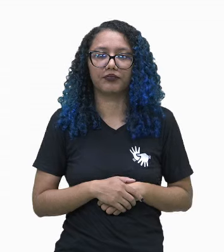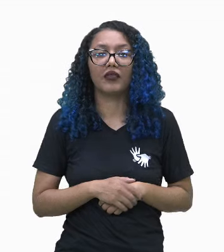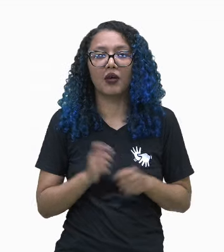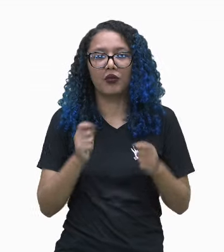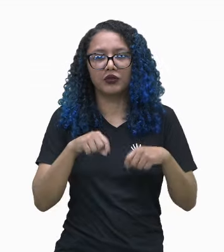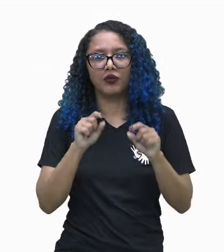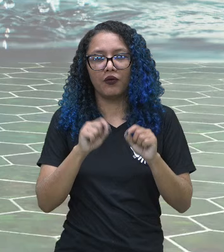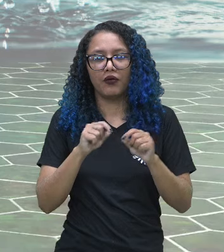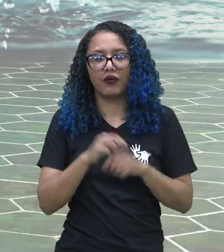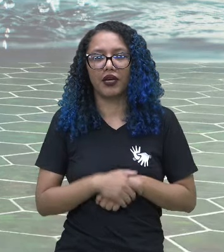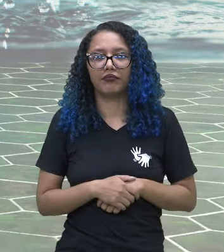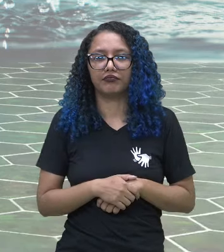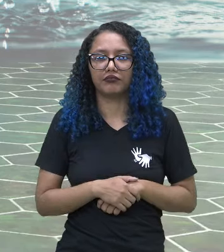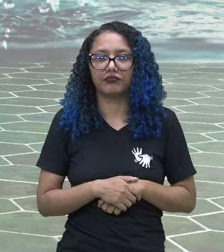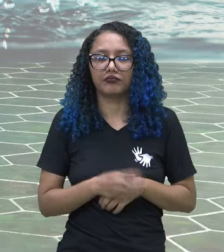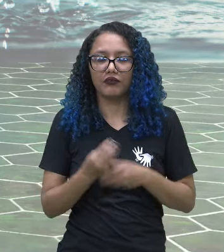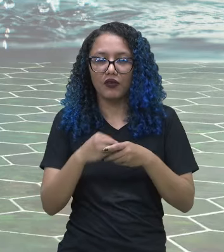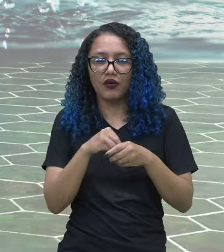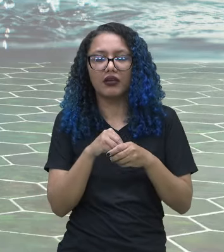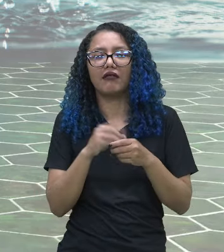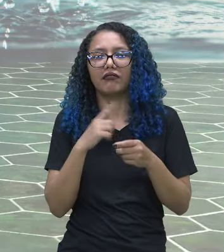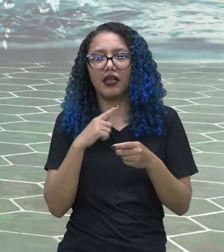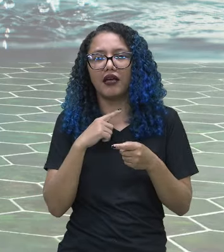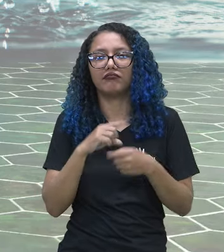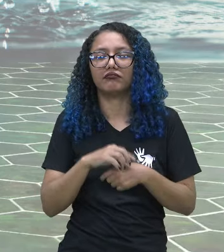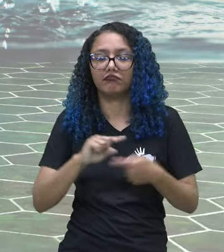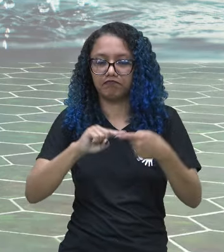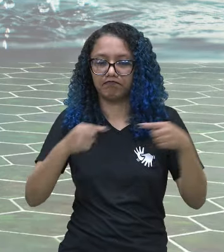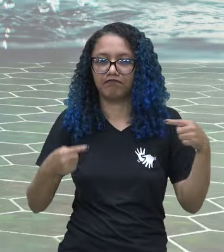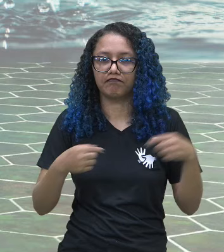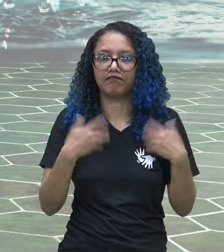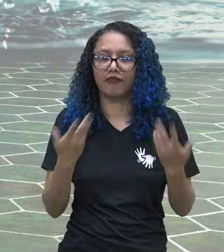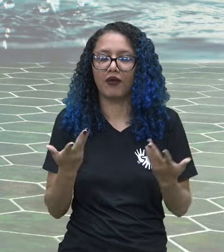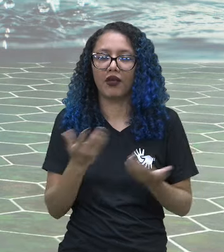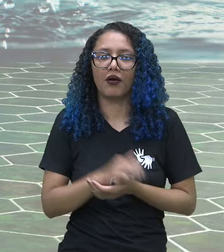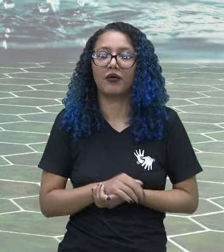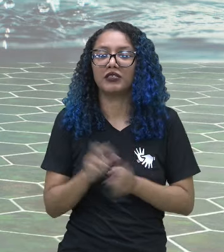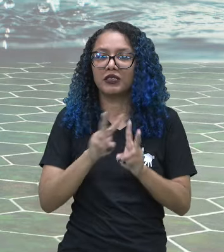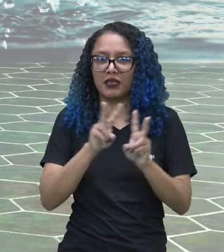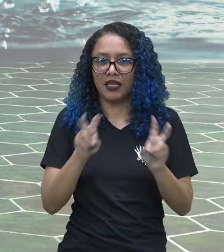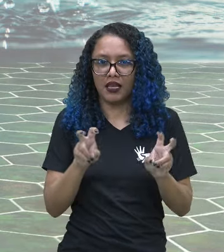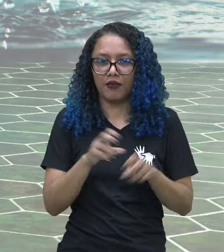ácidos nucleicos. Então, o nosso assunto, o assunto da nossa